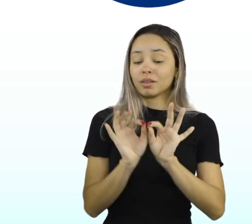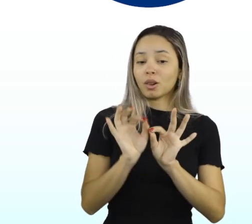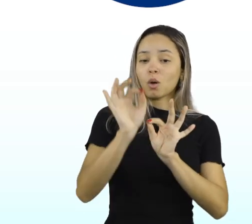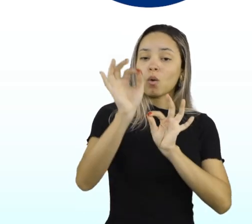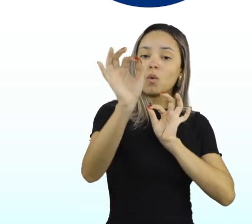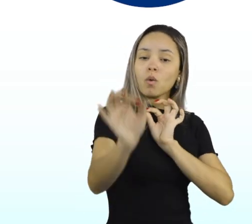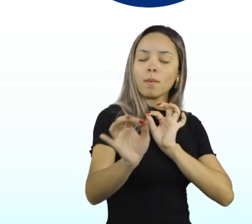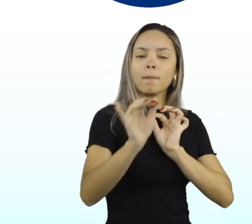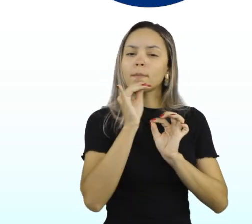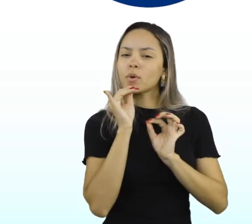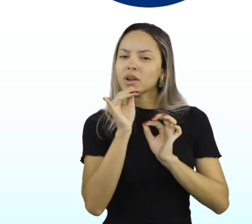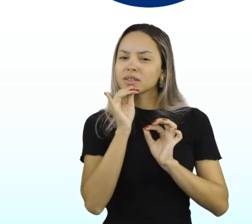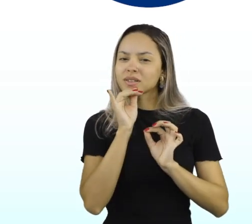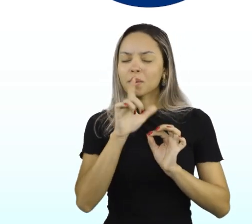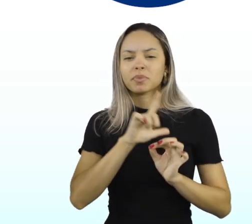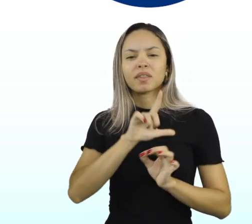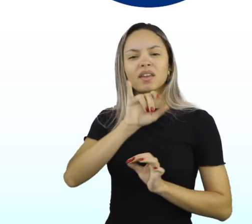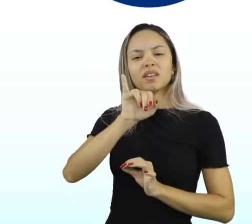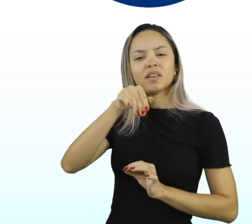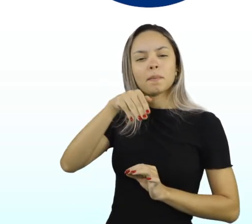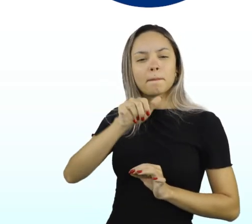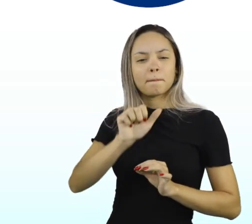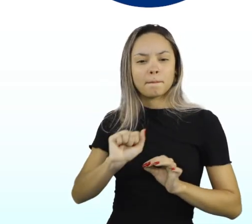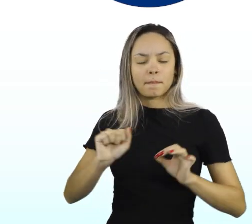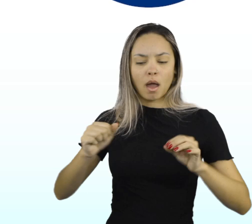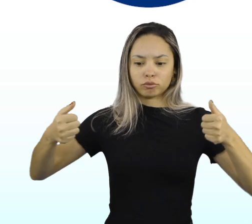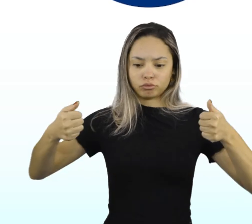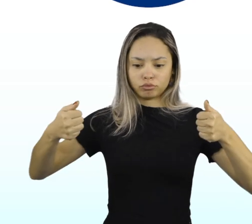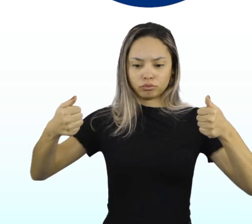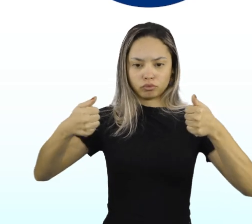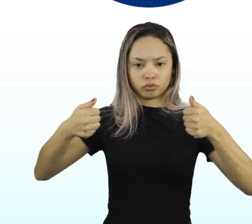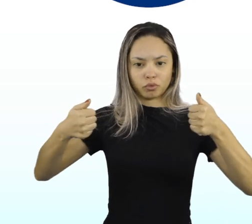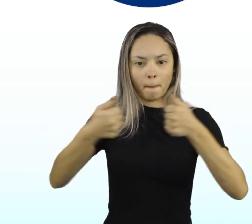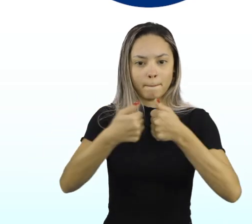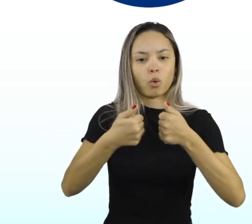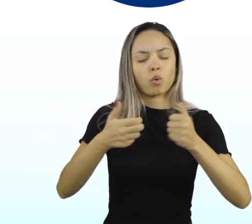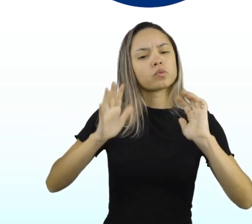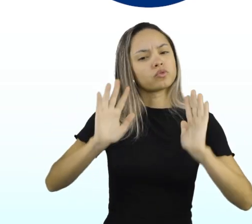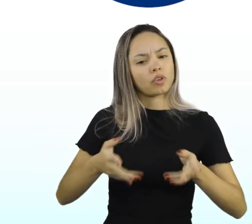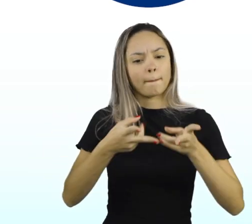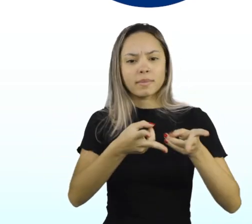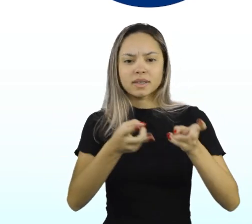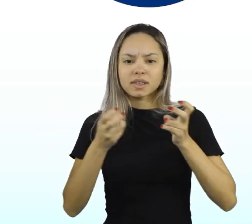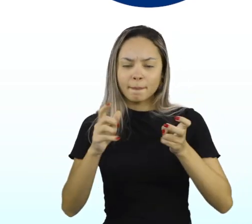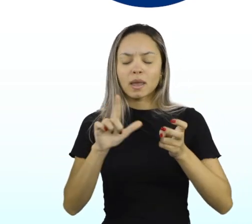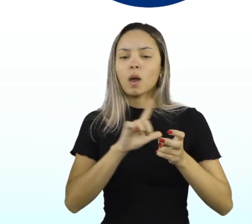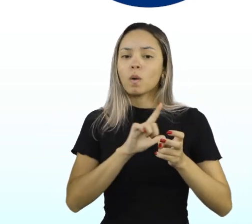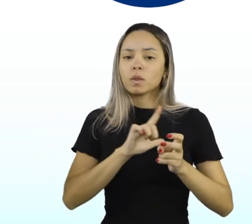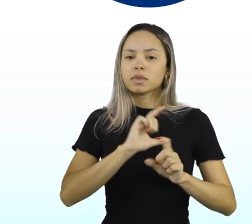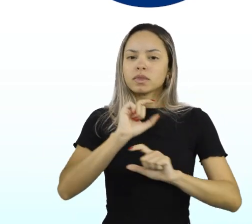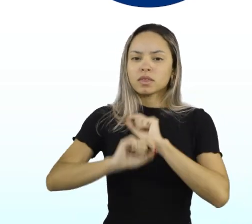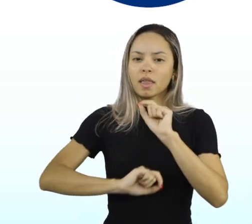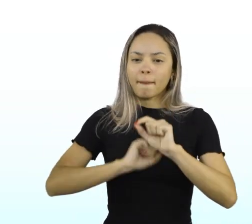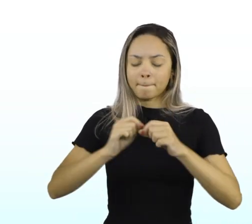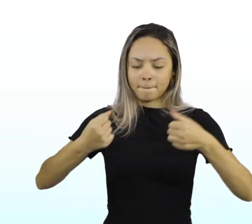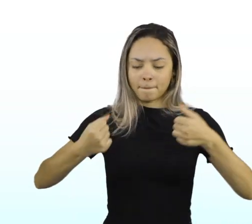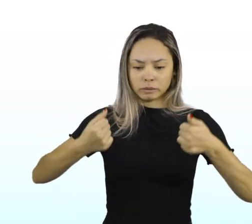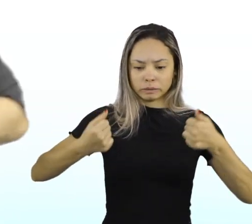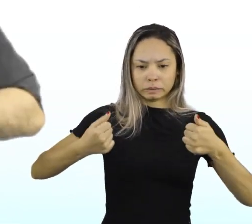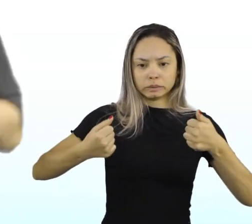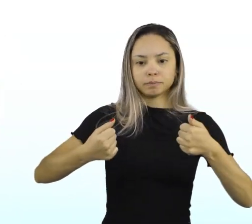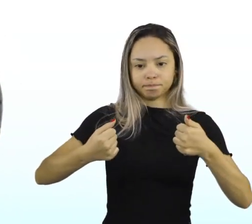quando você pega 2 ímãs e que você brinca com ele, eu tenho certeza que você já deve ter percebido que existe uma atração entre esses 2 ímãs.